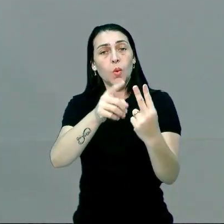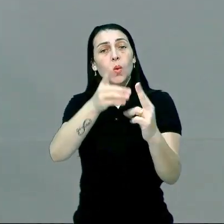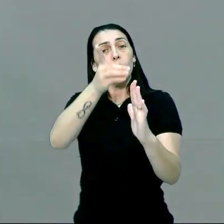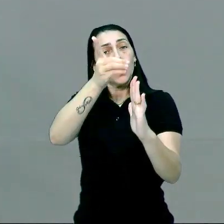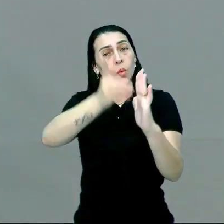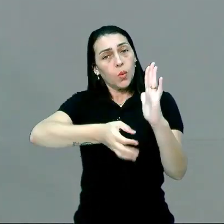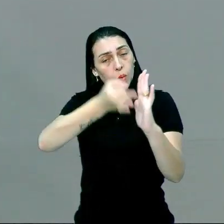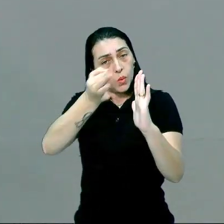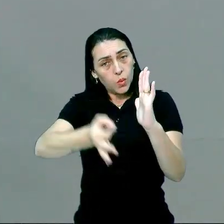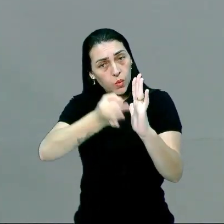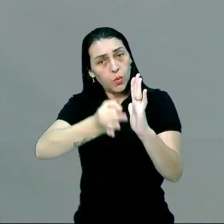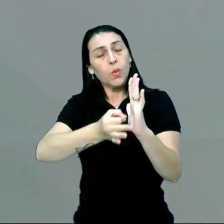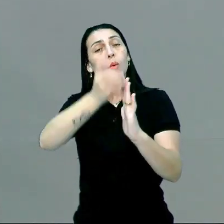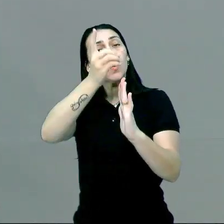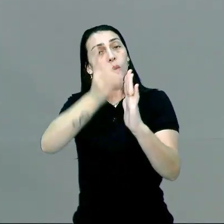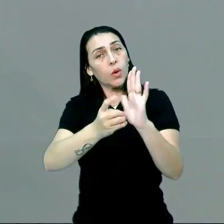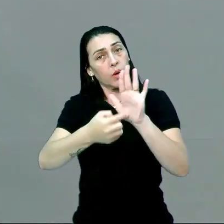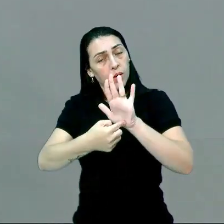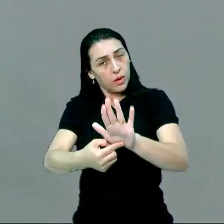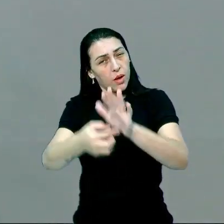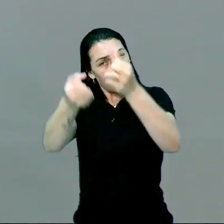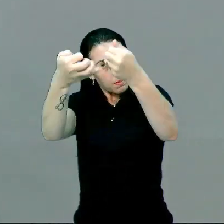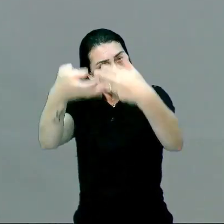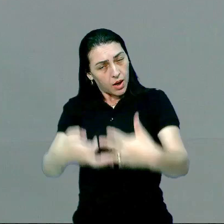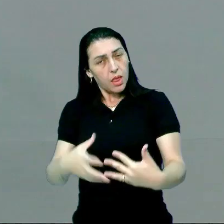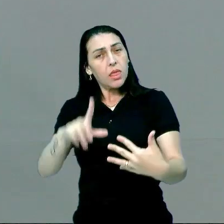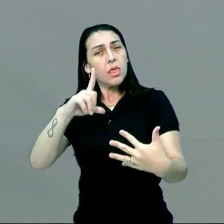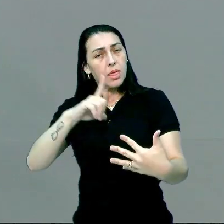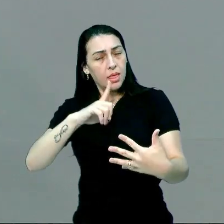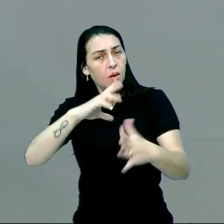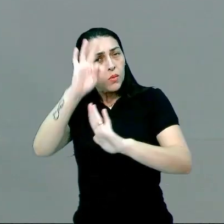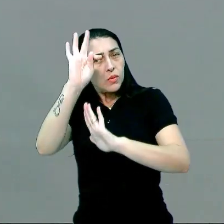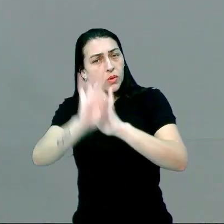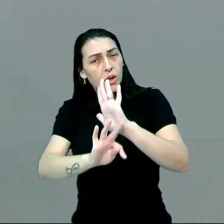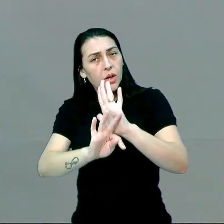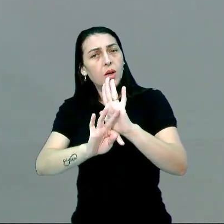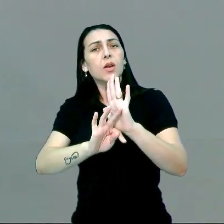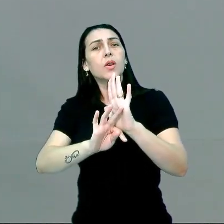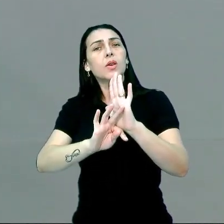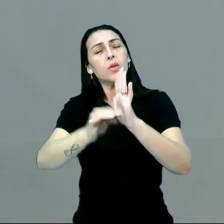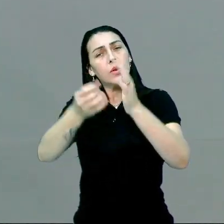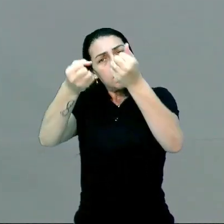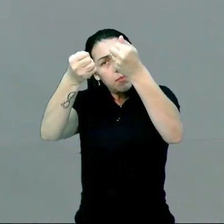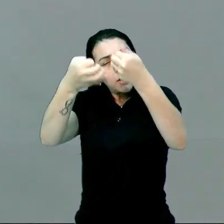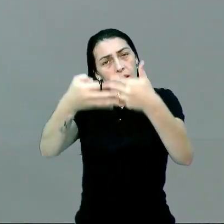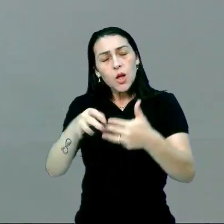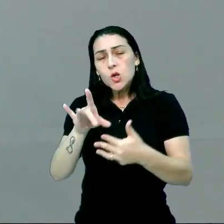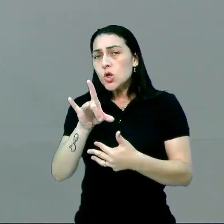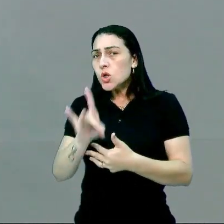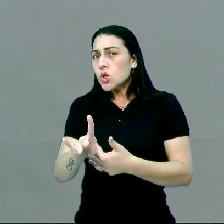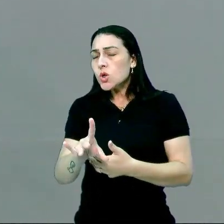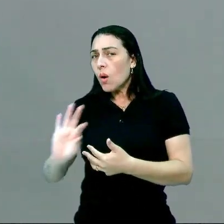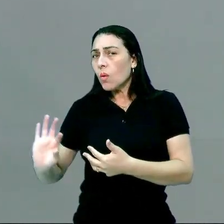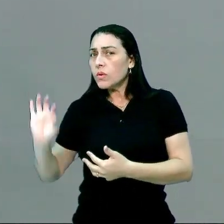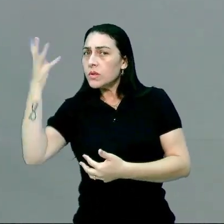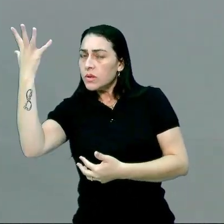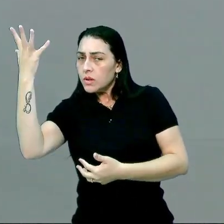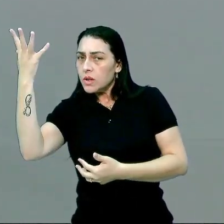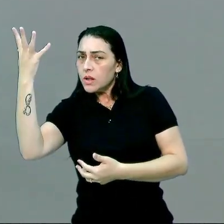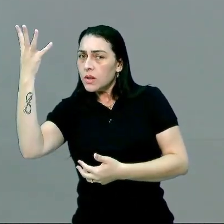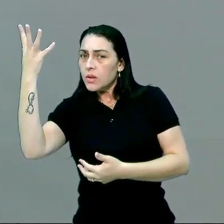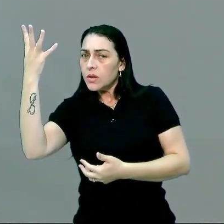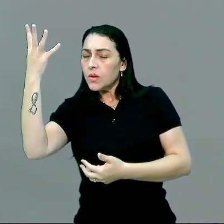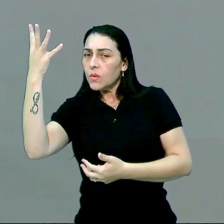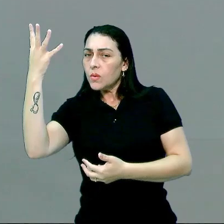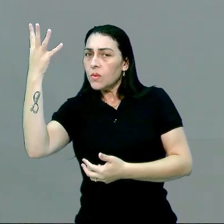dissertativo, o argumentativo e o expositivo? Será que ele é um texto dissertativo, expositivo? Ele só apresenta fatos e ele deixa